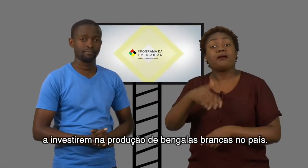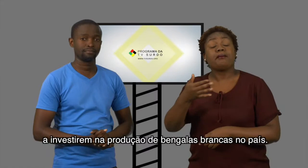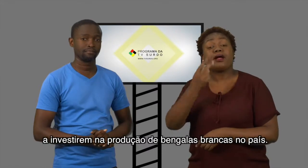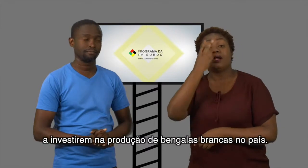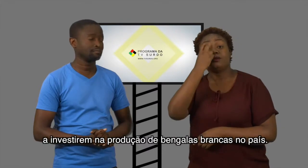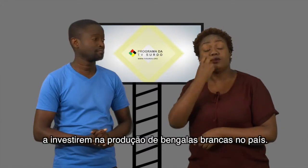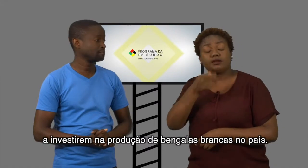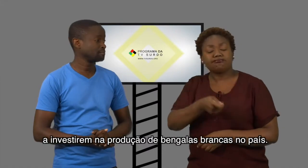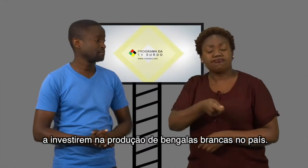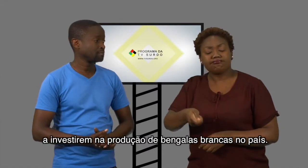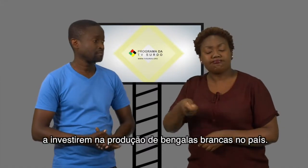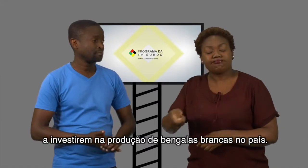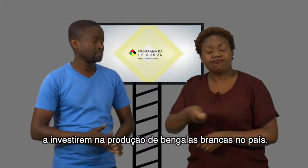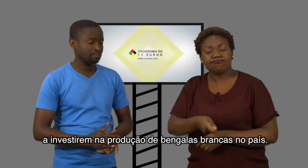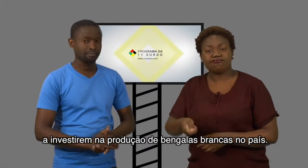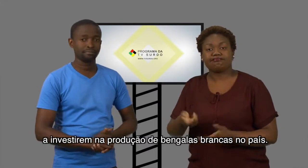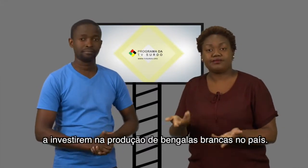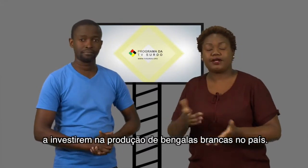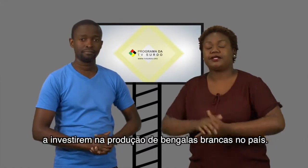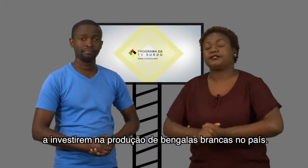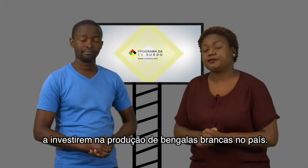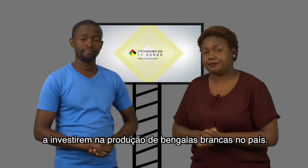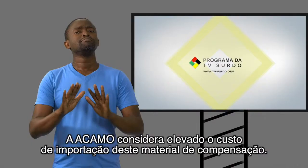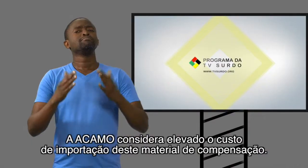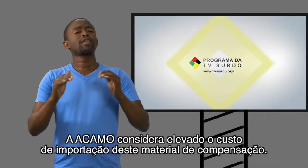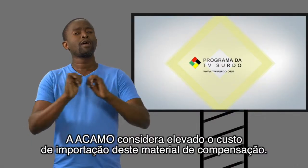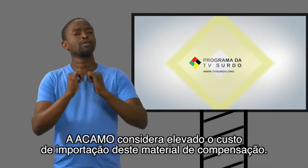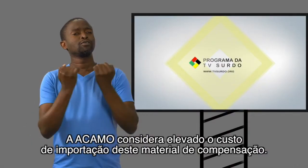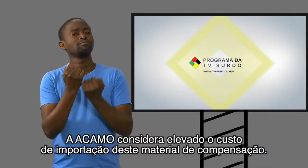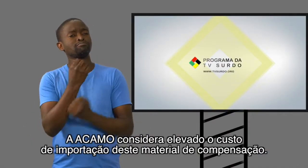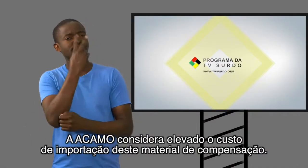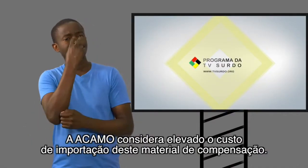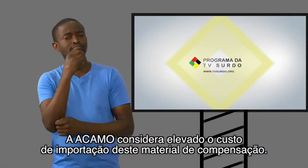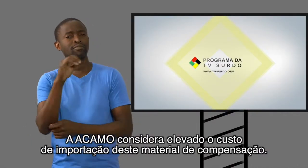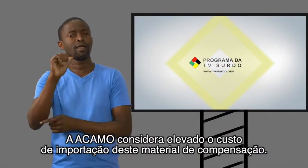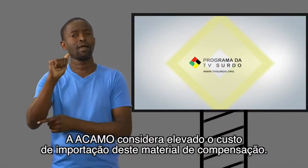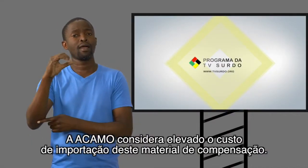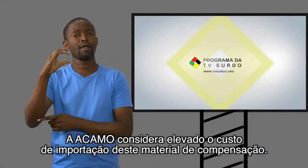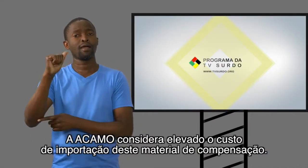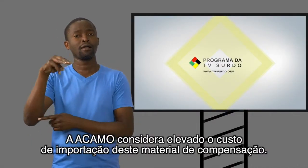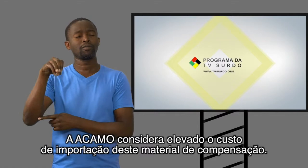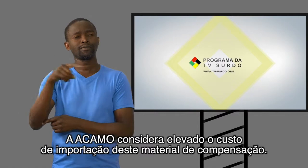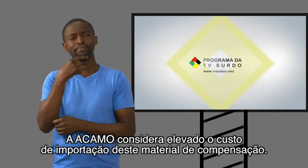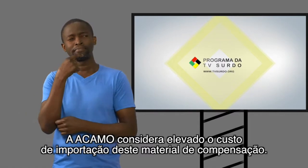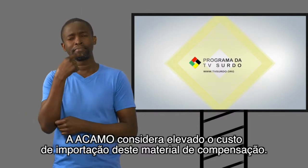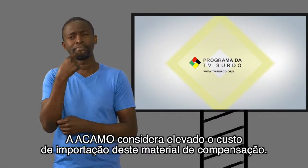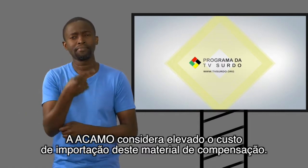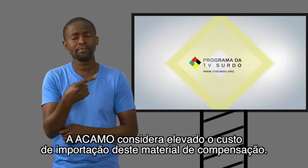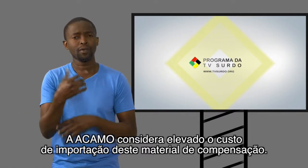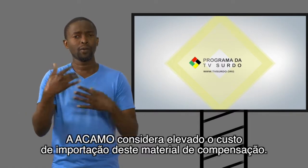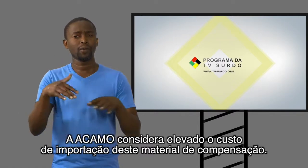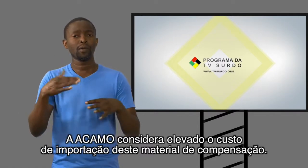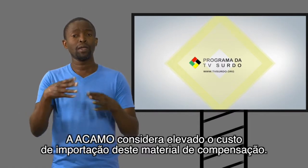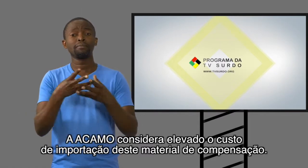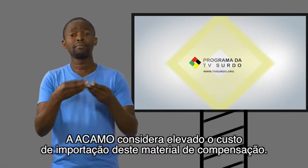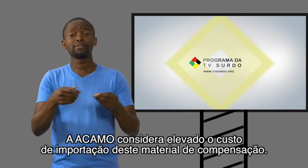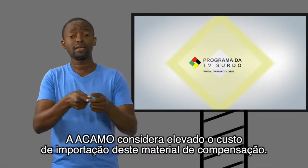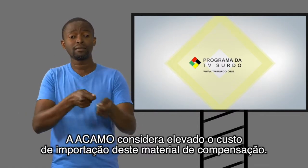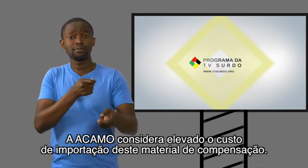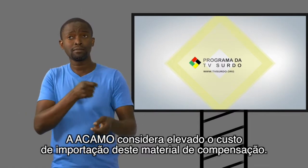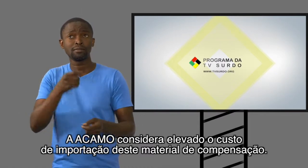investirem na produção de bengalas brancas no país. A CAMO considera elevado o custo de